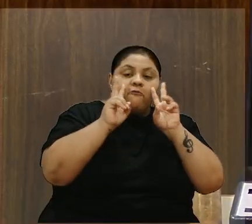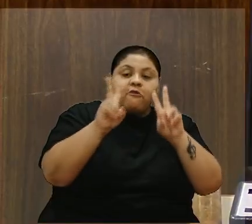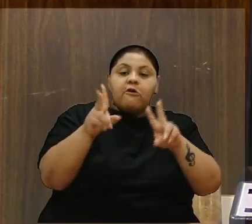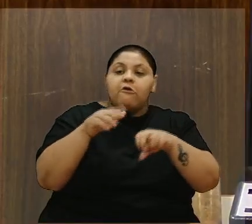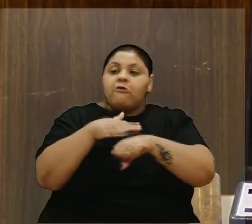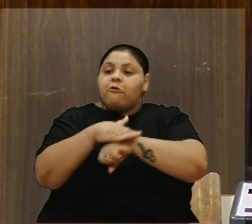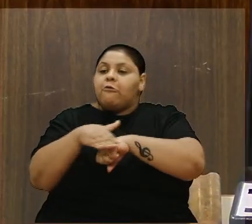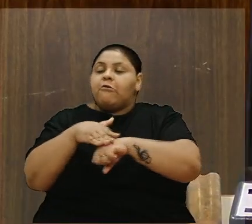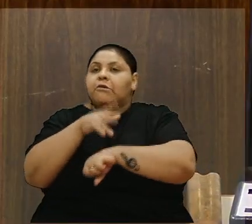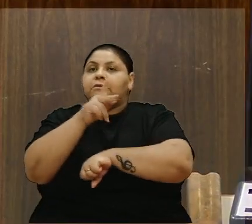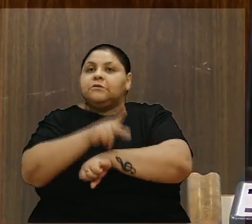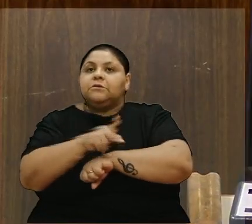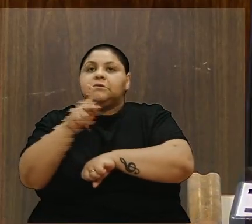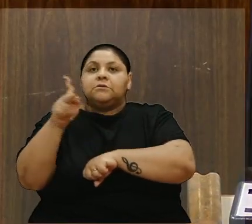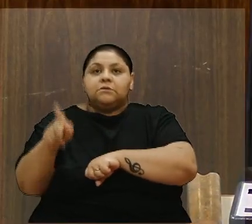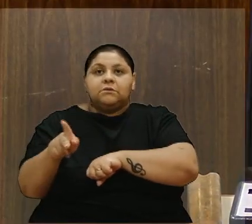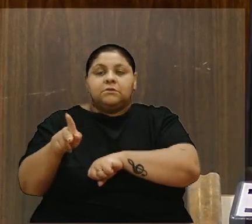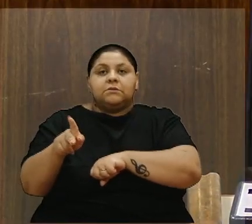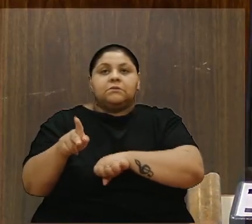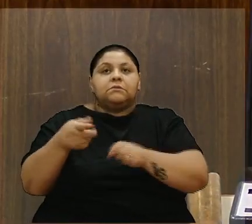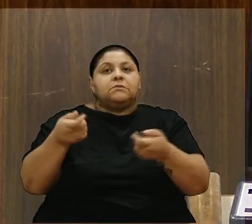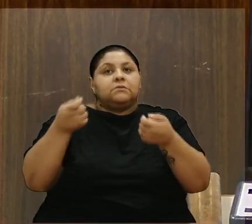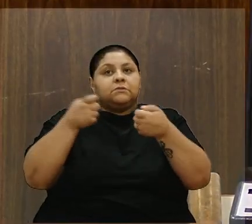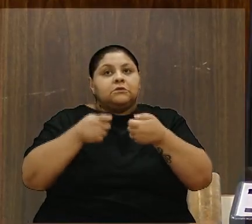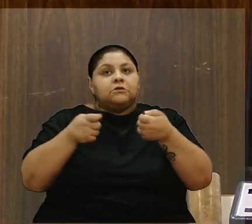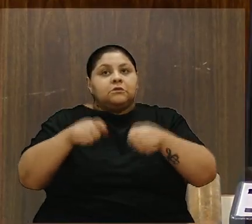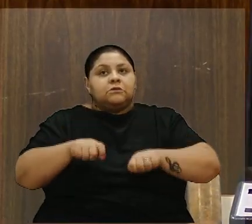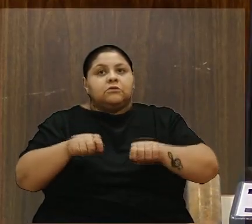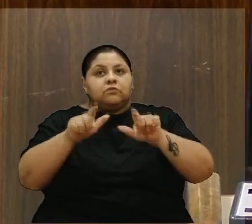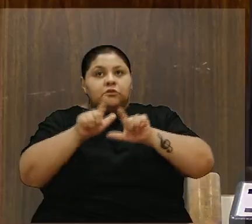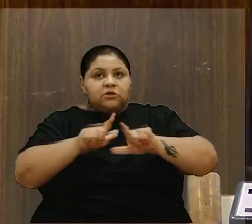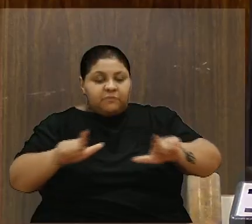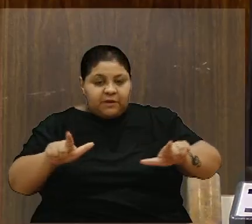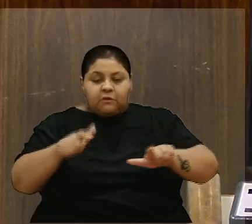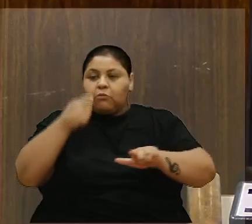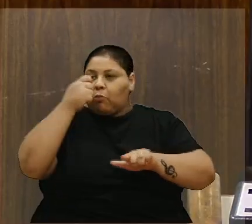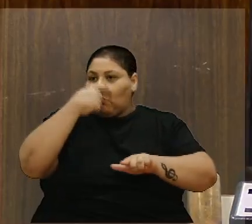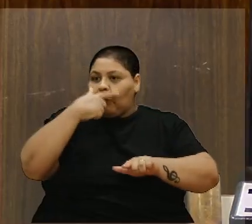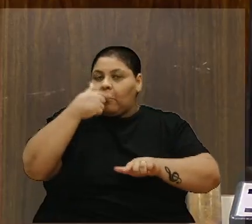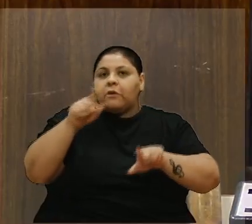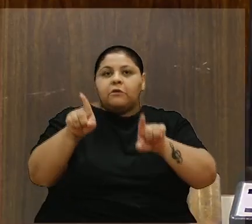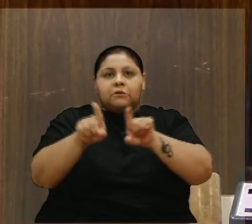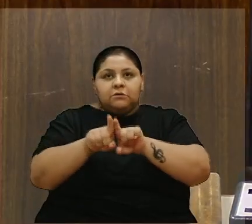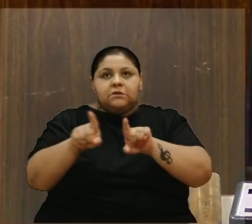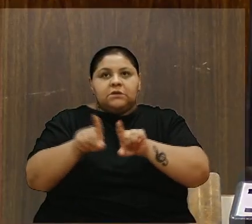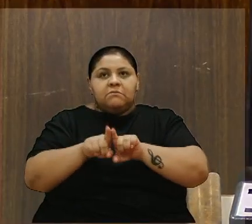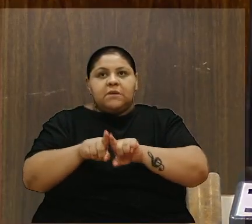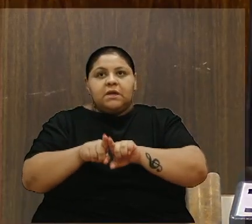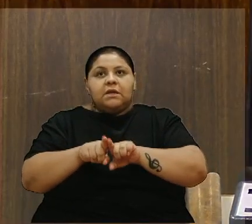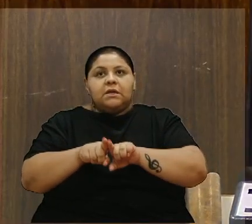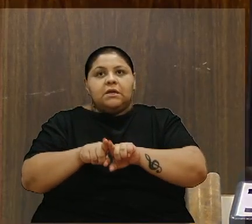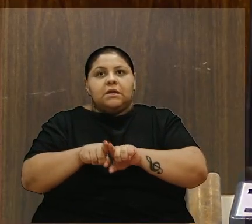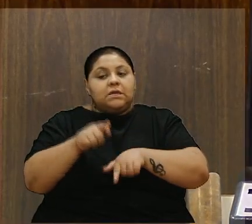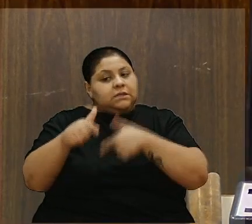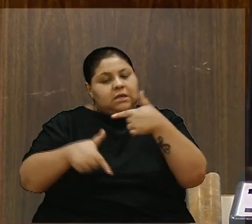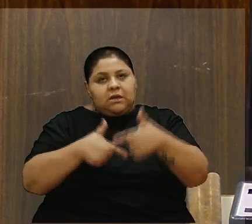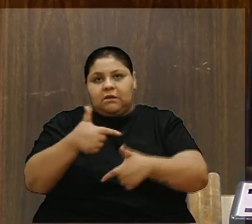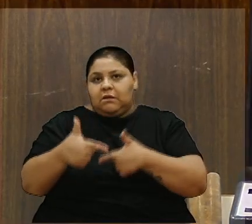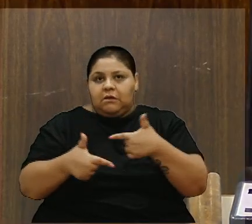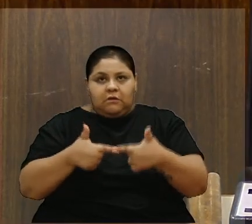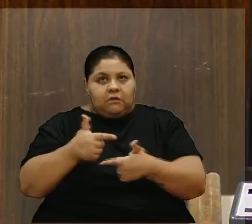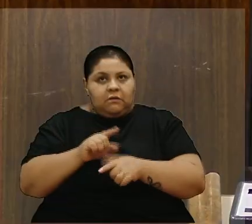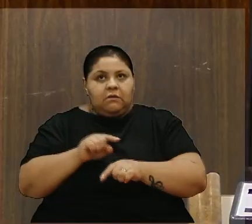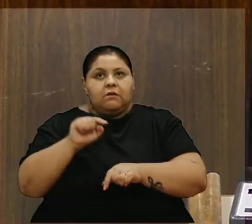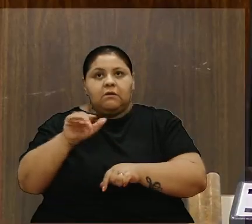conversar com as professoras, se precisar limpar um nariz, limpar e botar a mão na massa. Não convido que